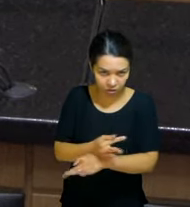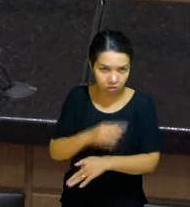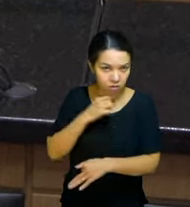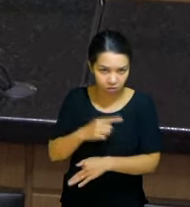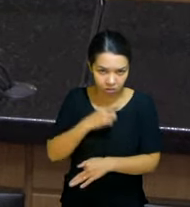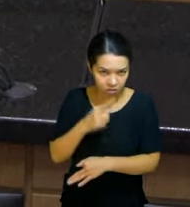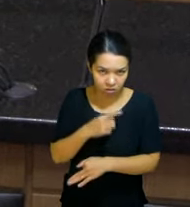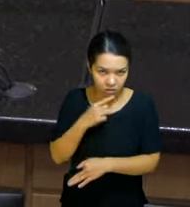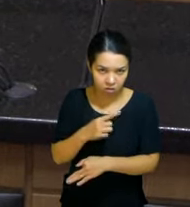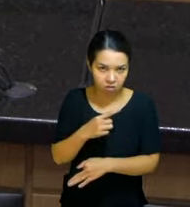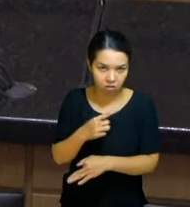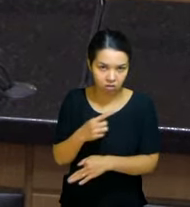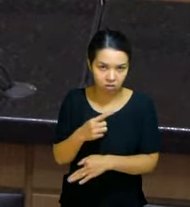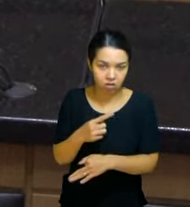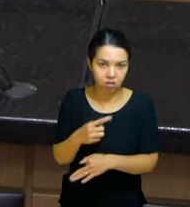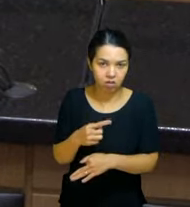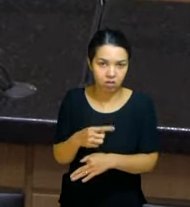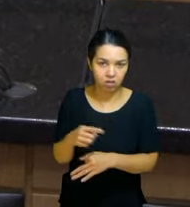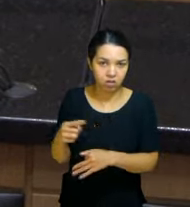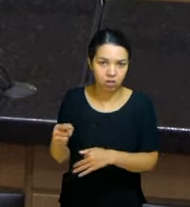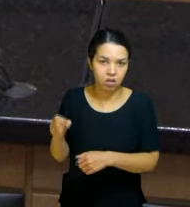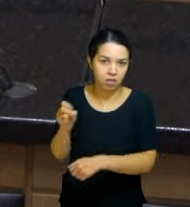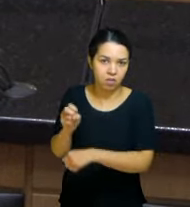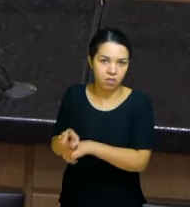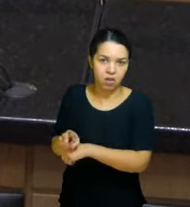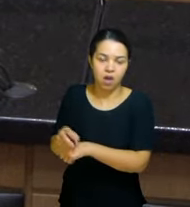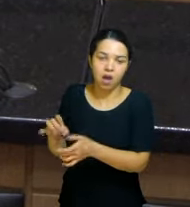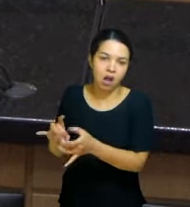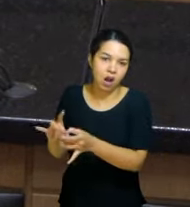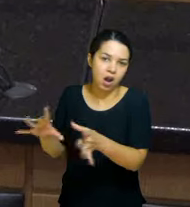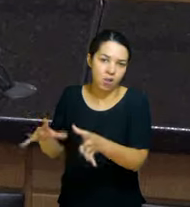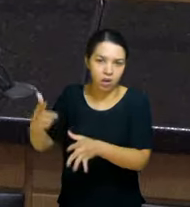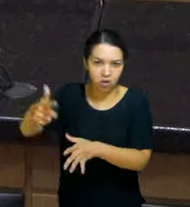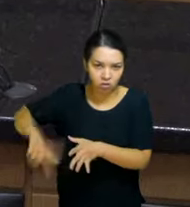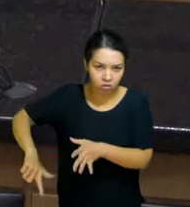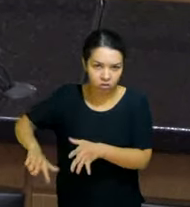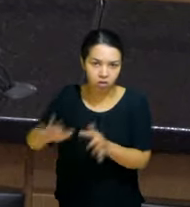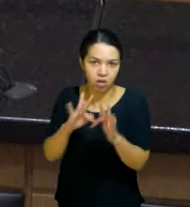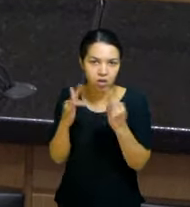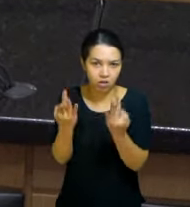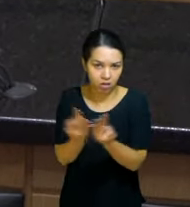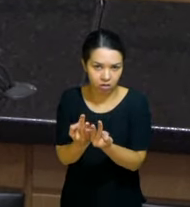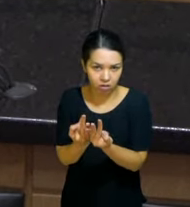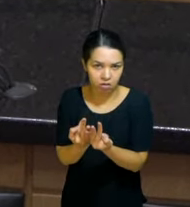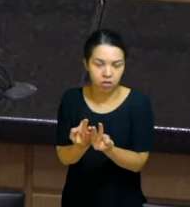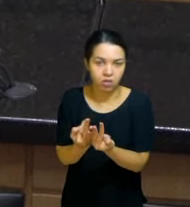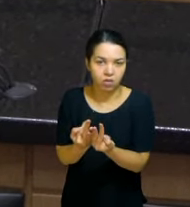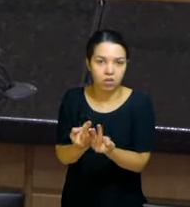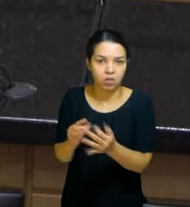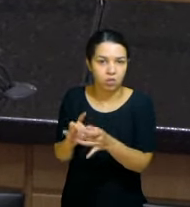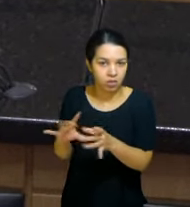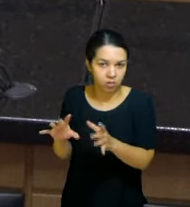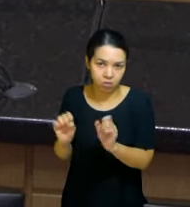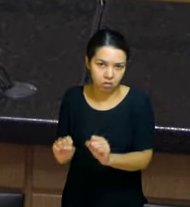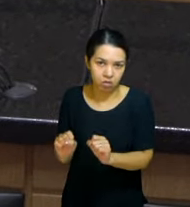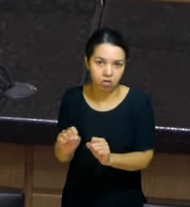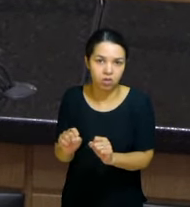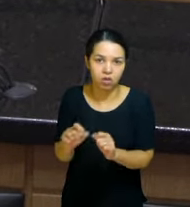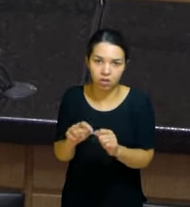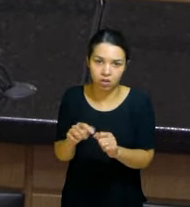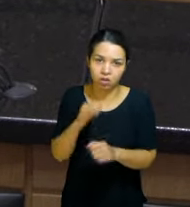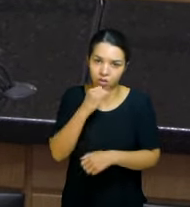novamente. Não vai ter comoção do empregador dele para liberar novamente. A família pode não liberar. Então,